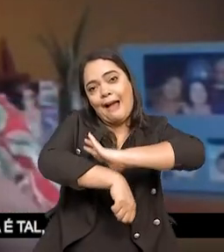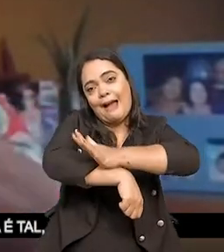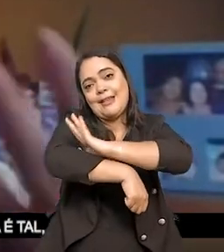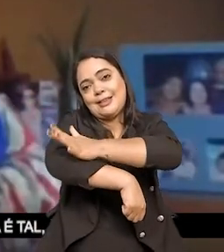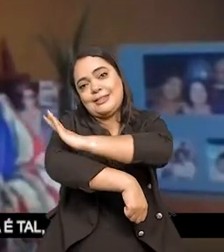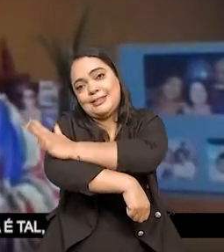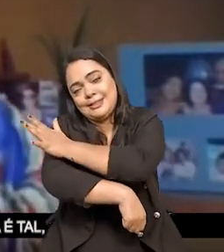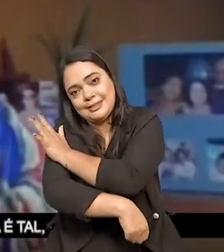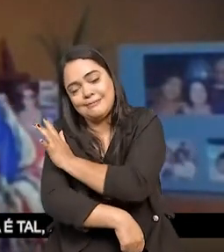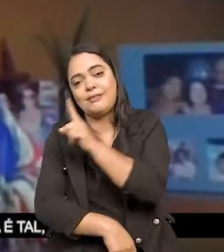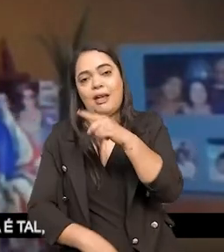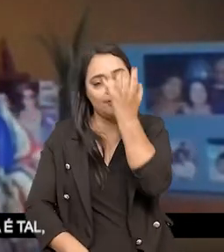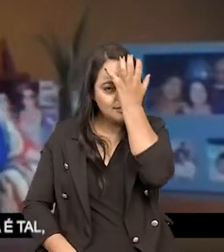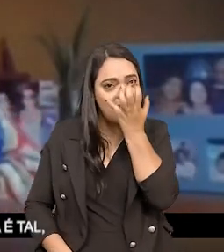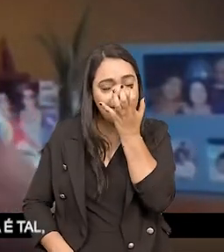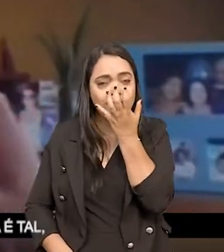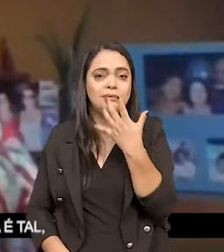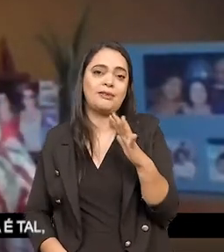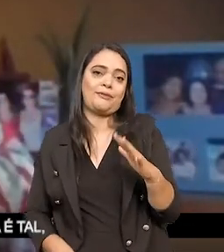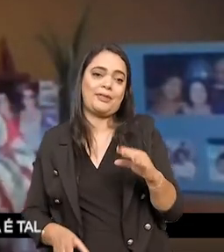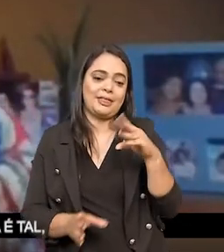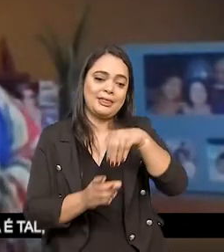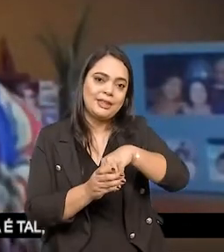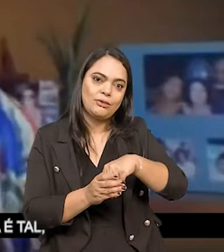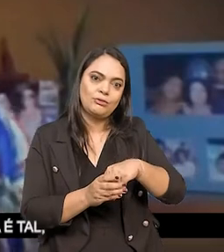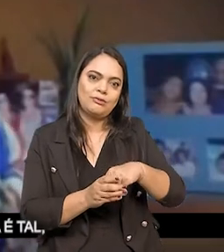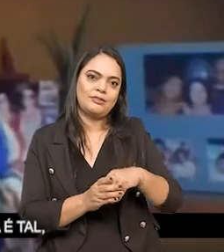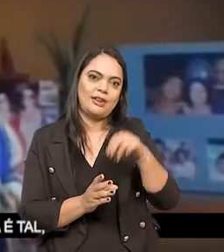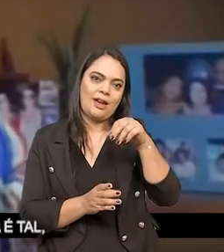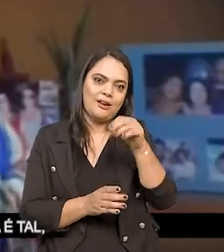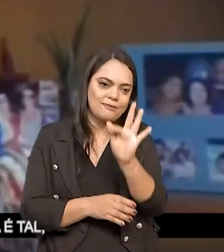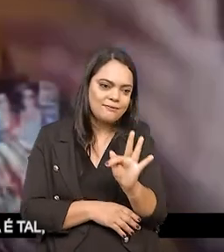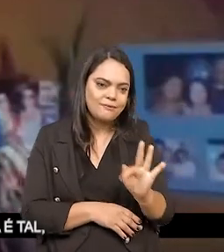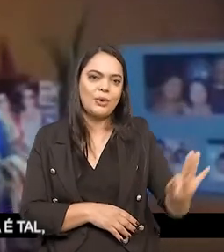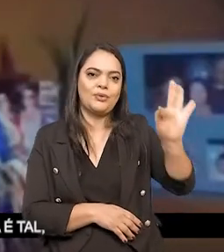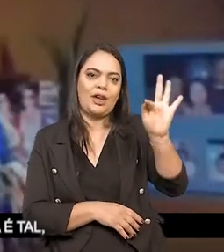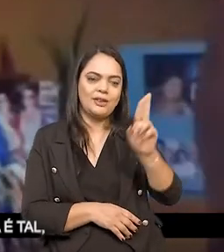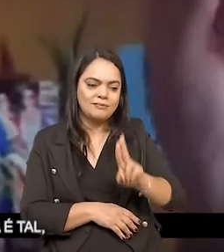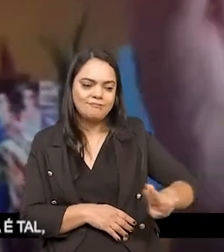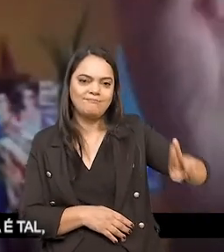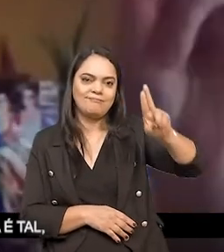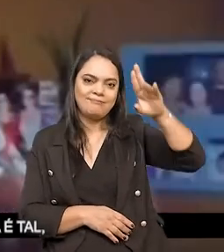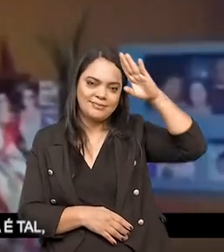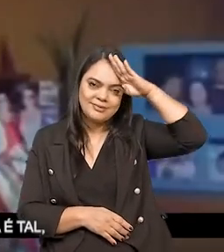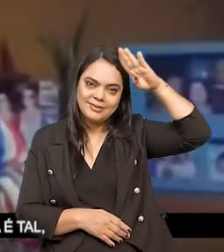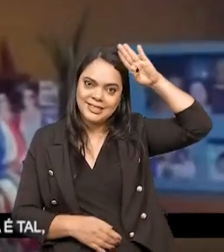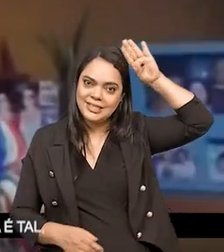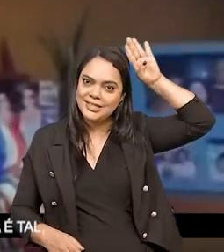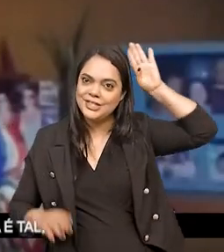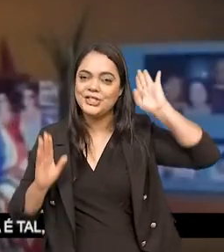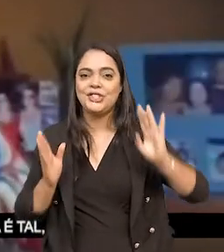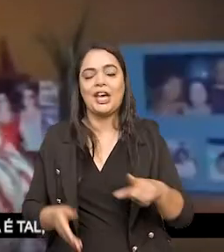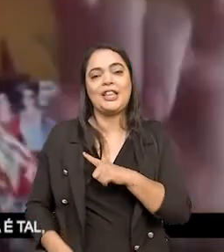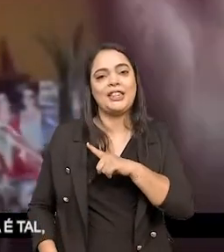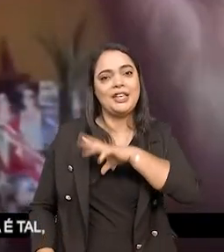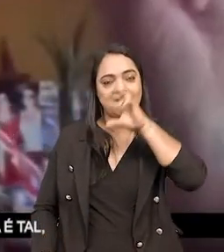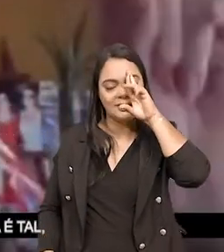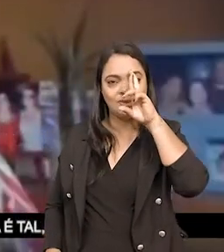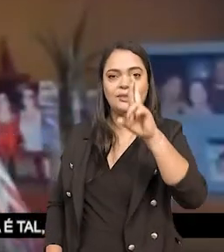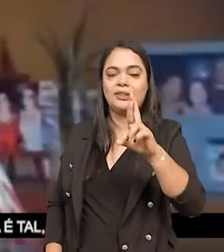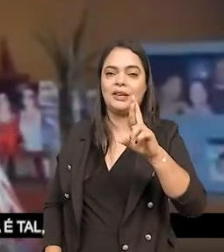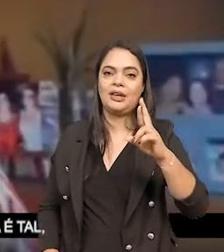vezes, dentro da academia, a gente já tem essa... As autoridades, né, da história,